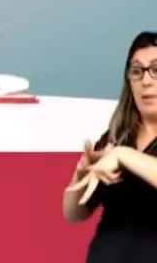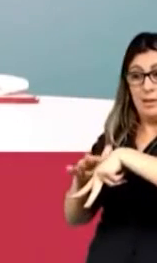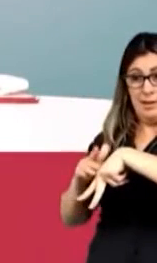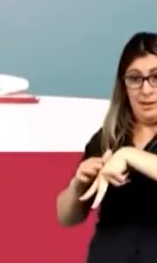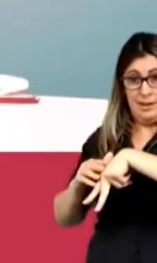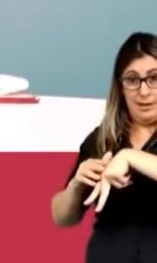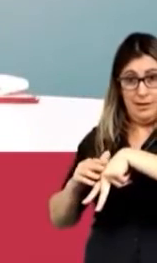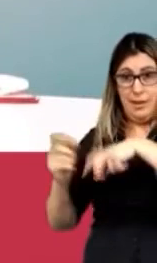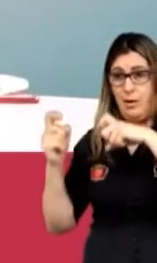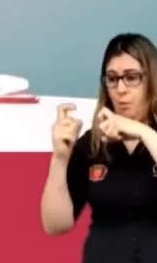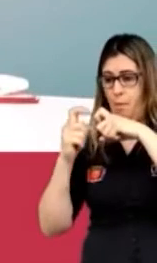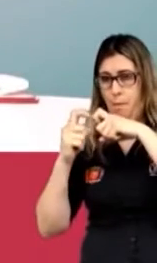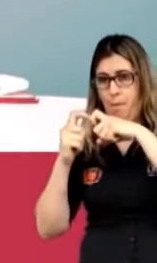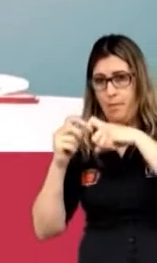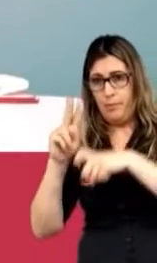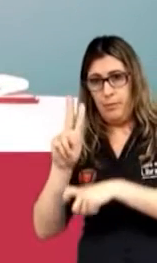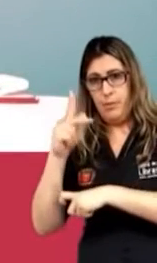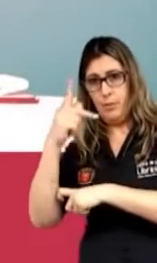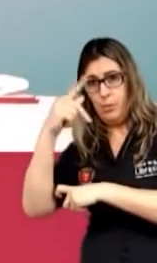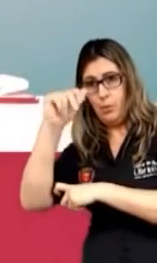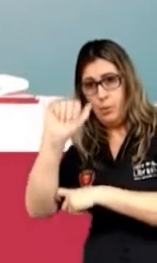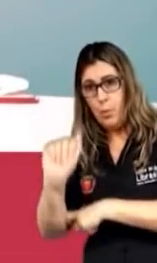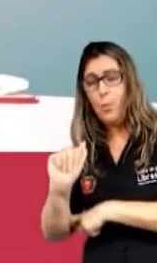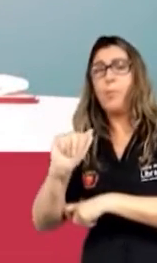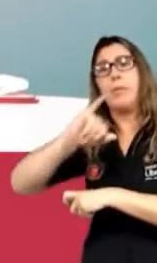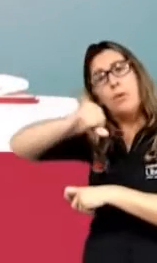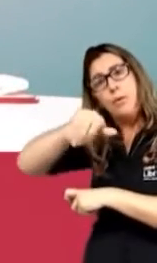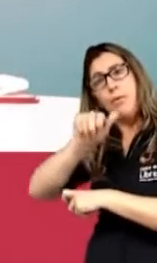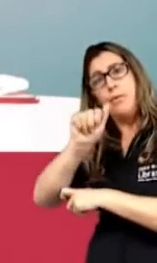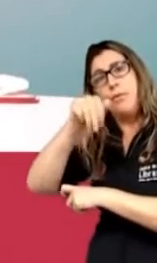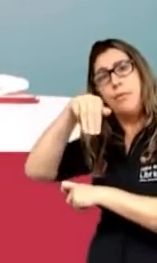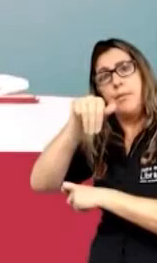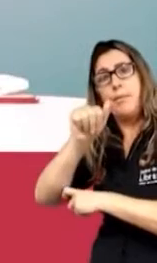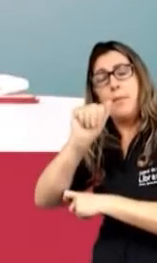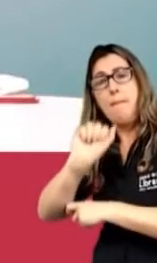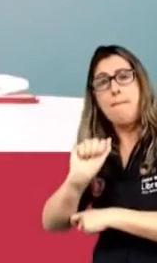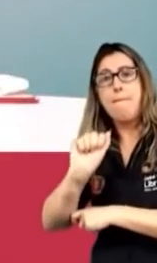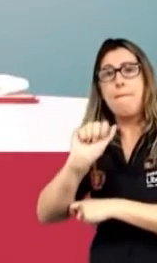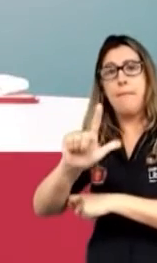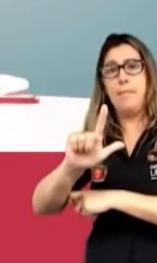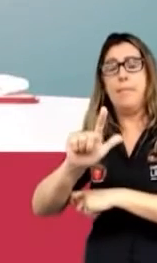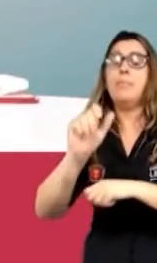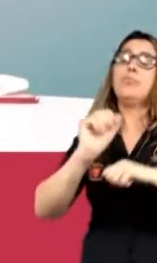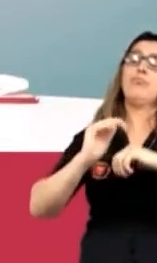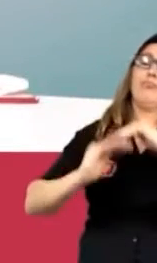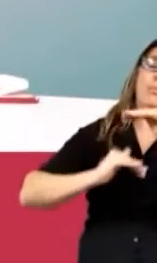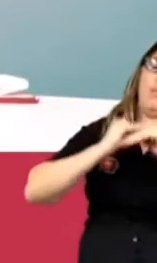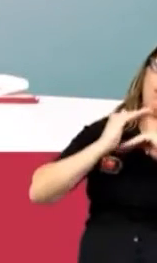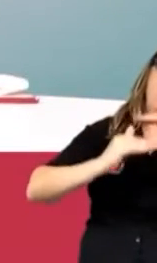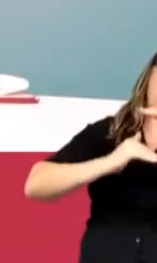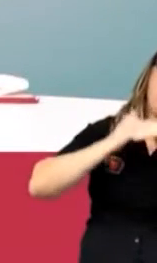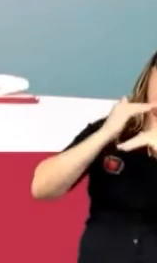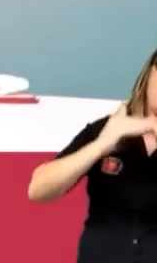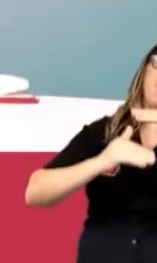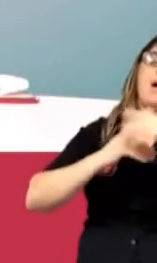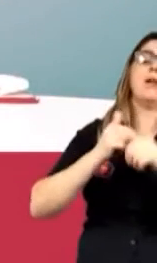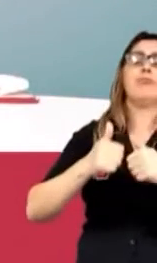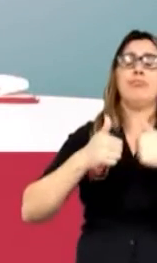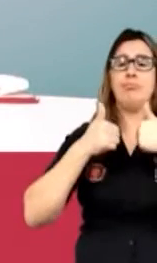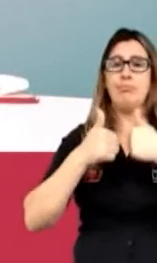é o médico da UPA, está muito bem, eu dei notícia ontem, está com uma evolução muito, muito favorável,